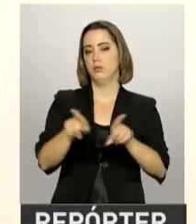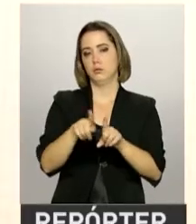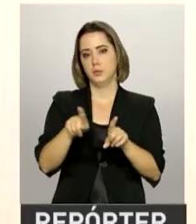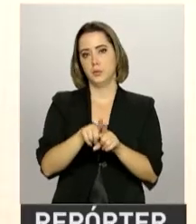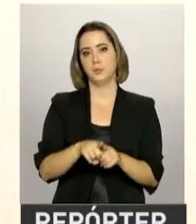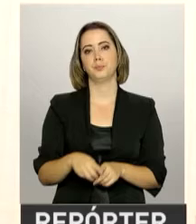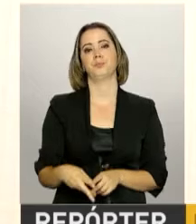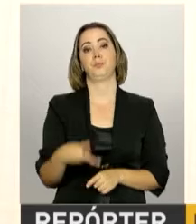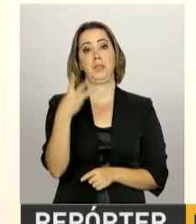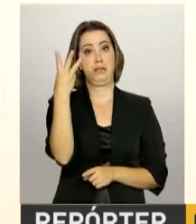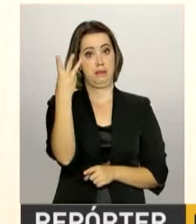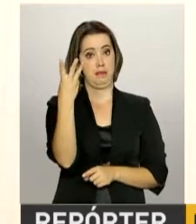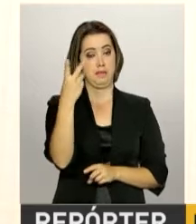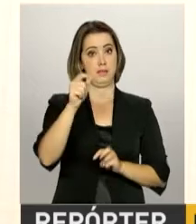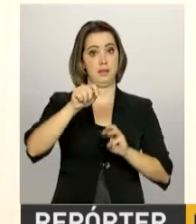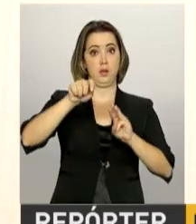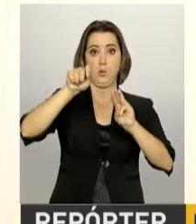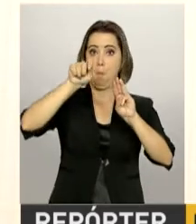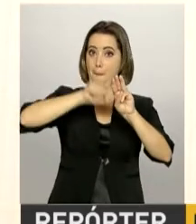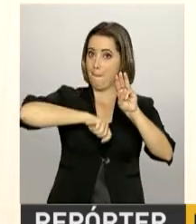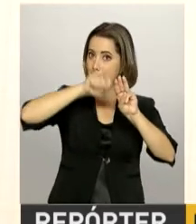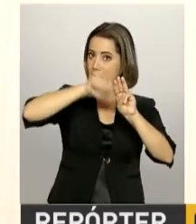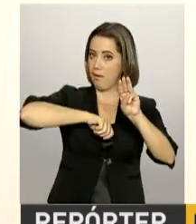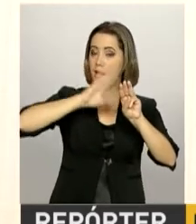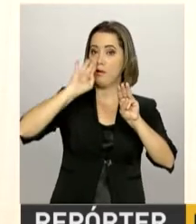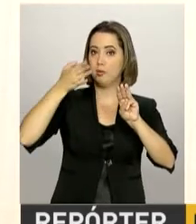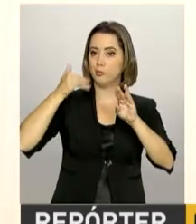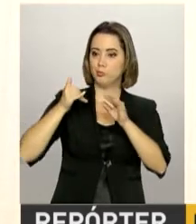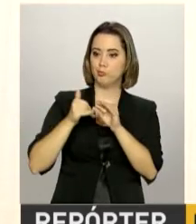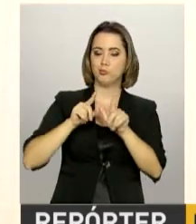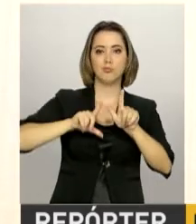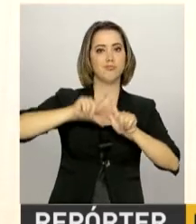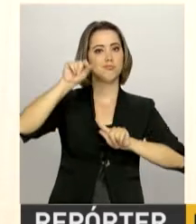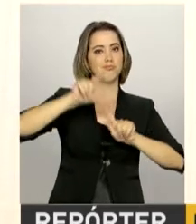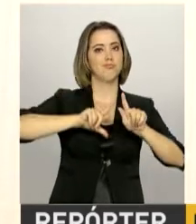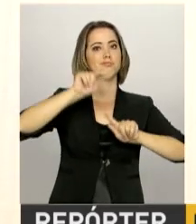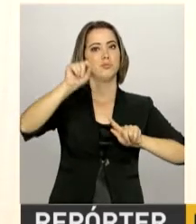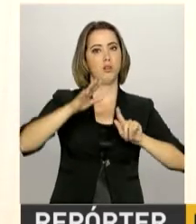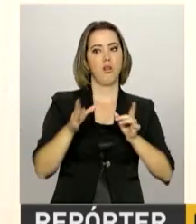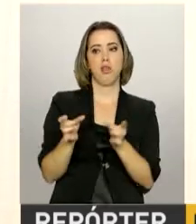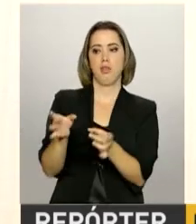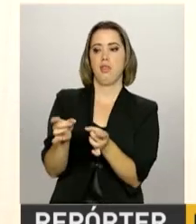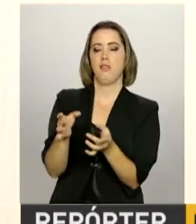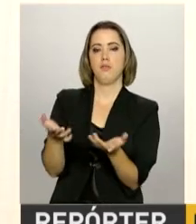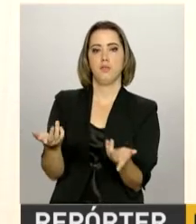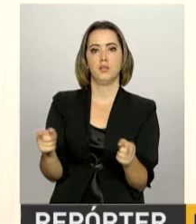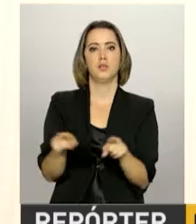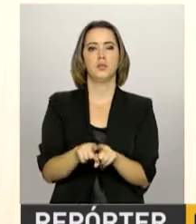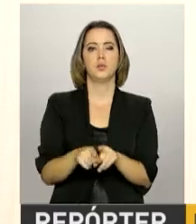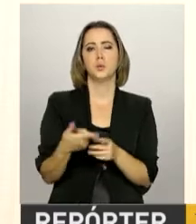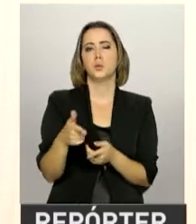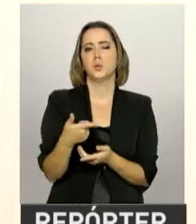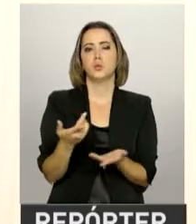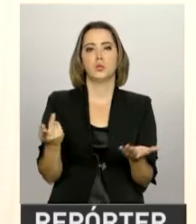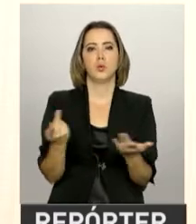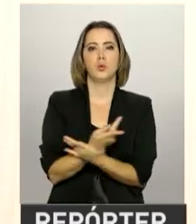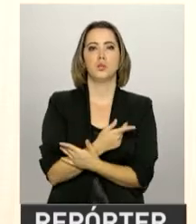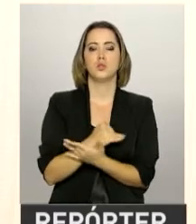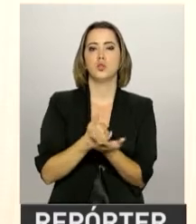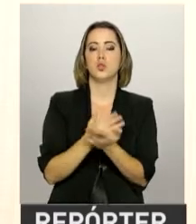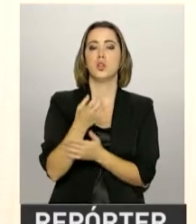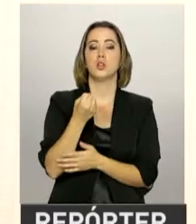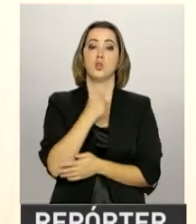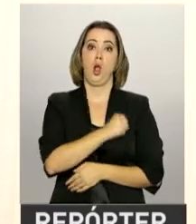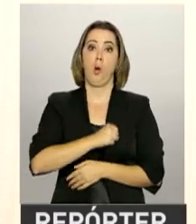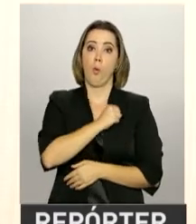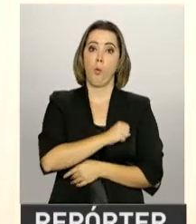mês seguido, o país registrou aumento nas importações. Isso não ocorria desde agosto de 2013. Para o governo, esse é